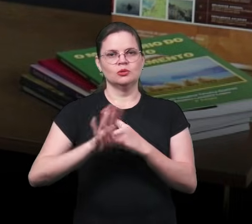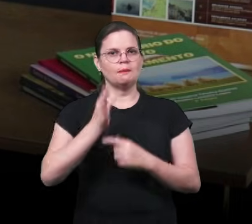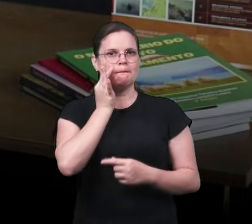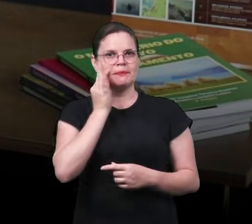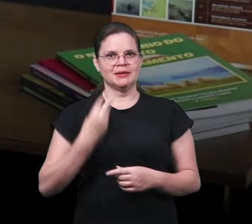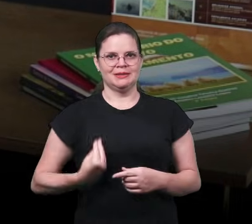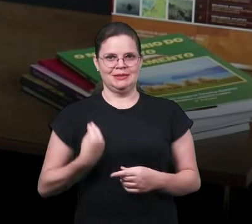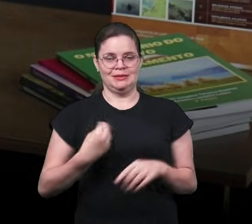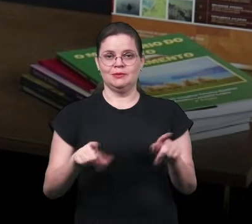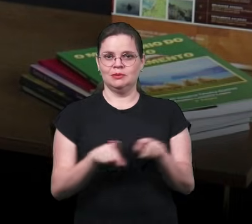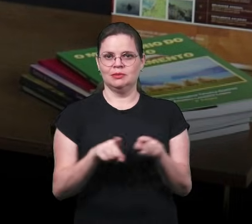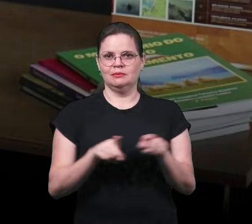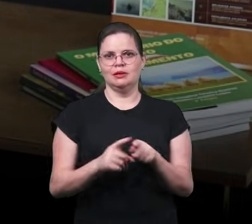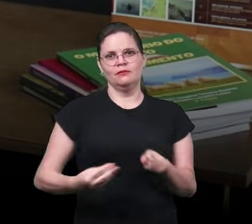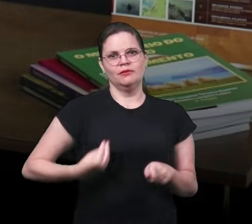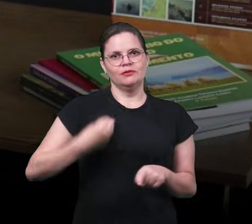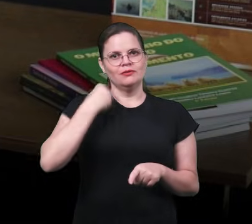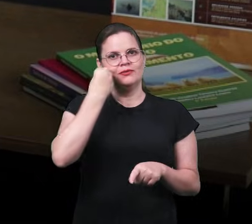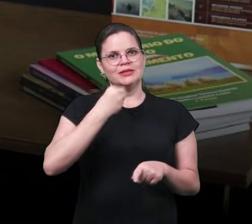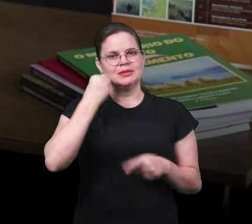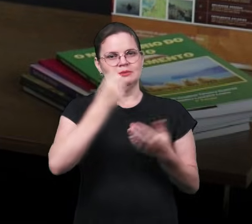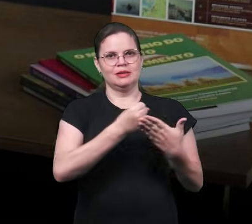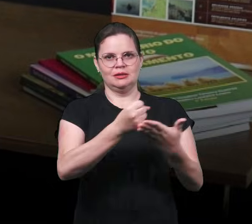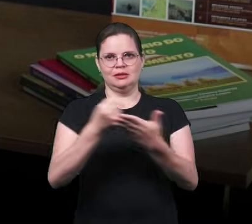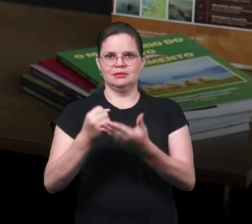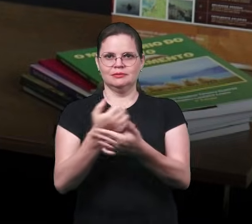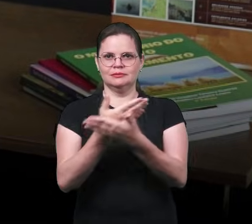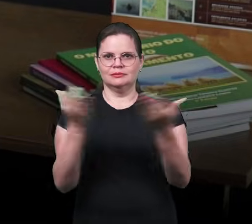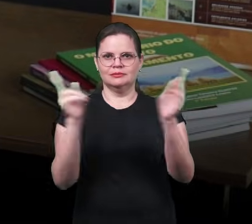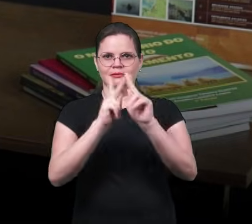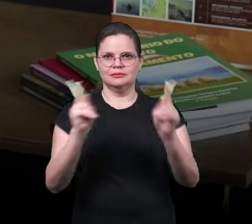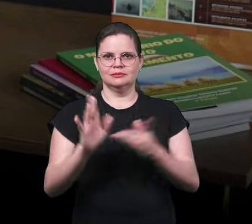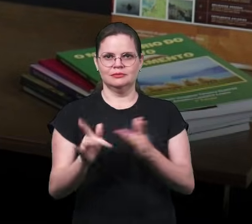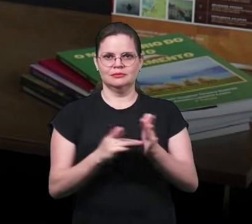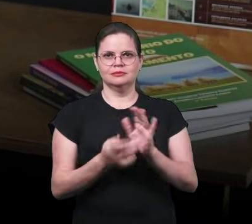e viva essa experiência da assistência. A todos,